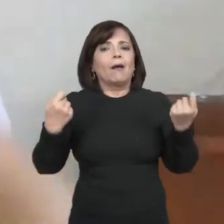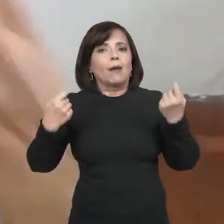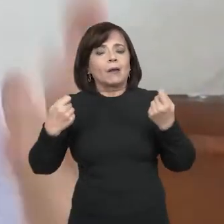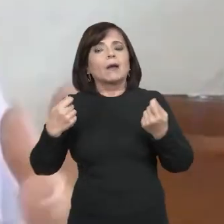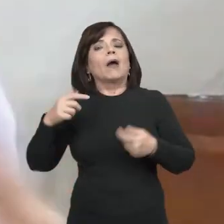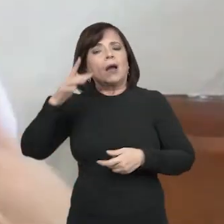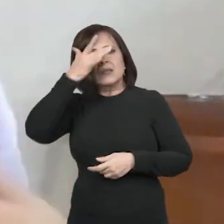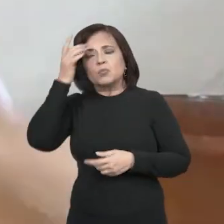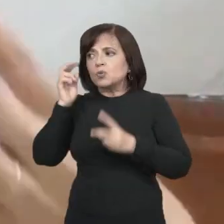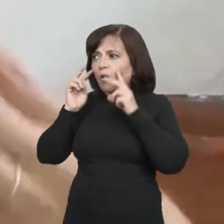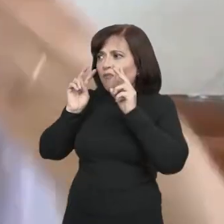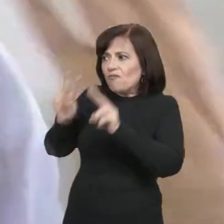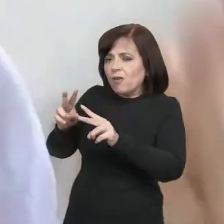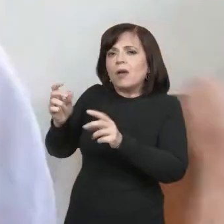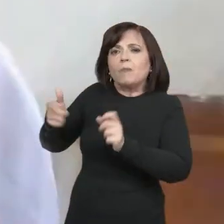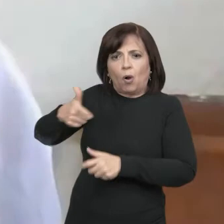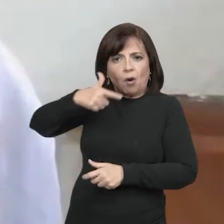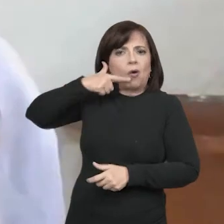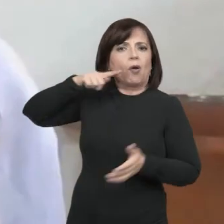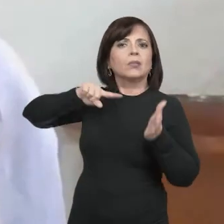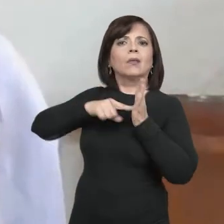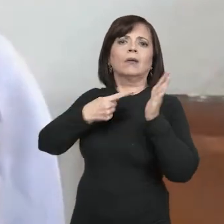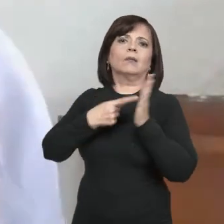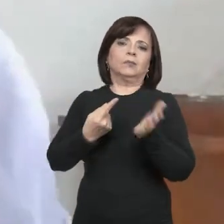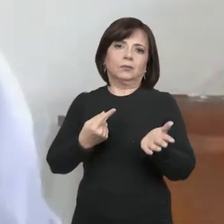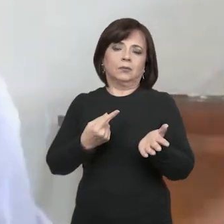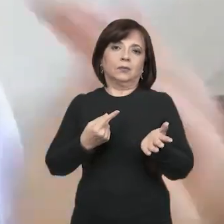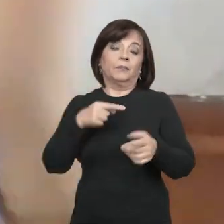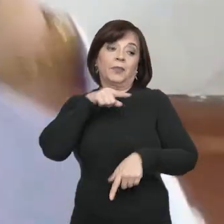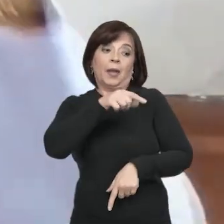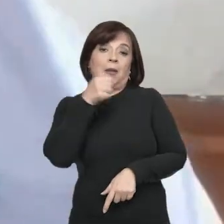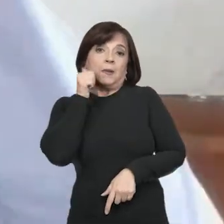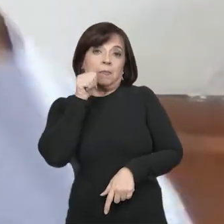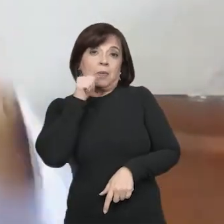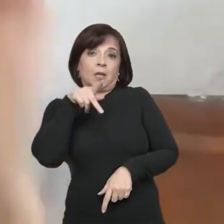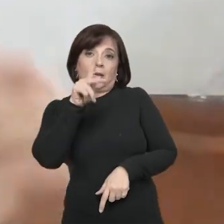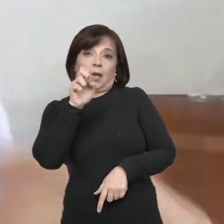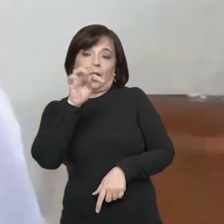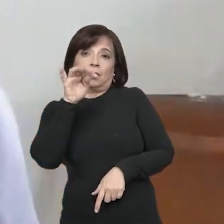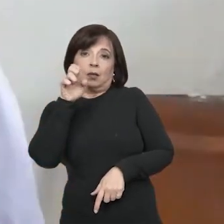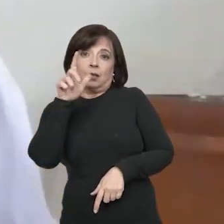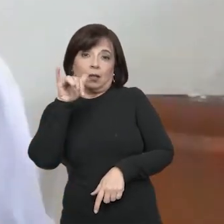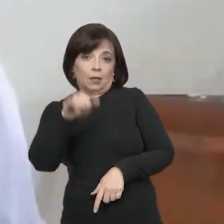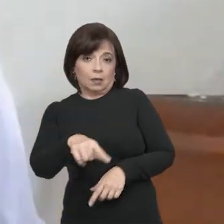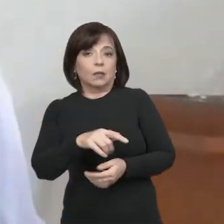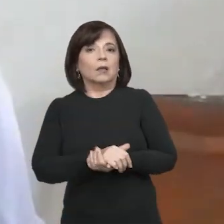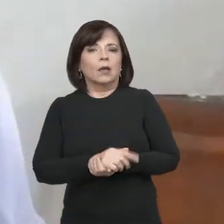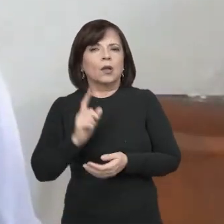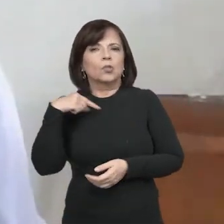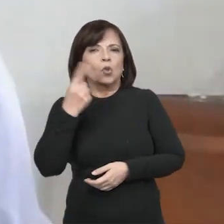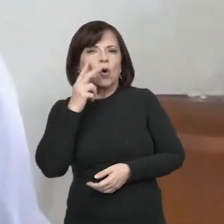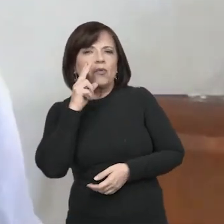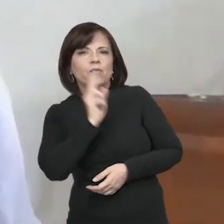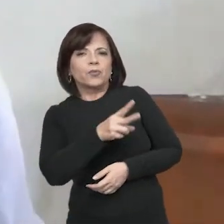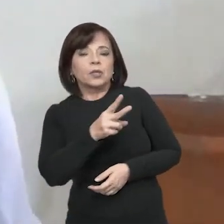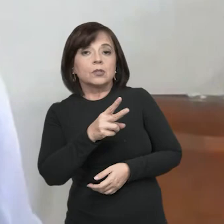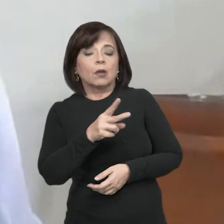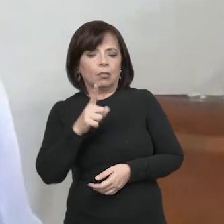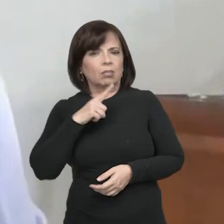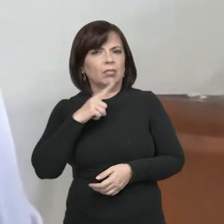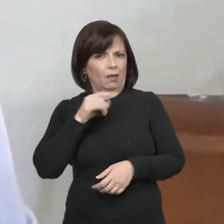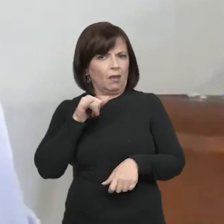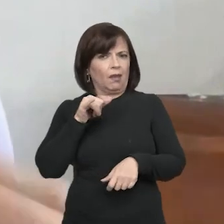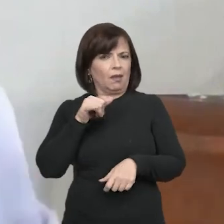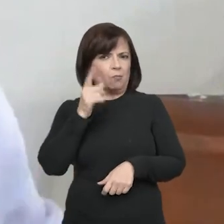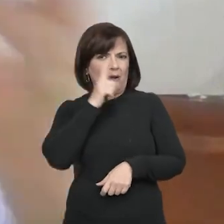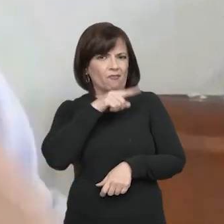pessoas podem comunicar, podem e devem comunicar à rede de proteção. No caso da menina Catherine, nós visualizamos uma falha na rede de